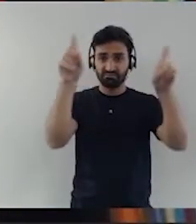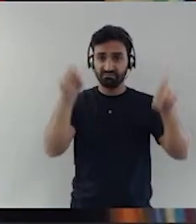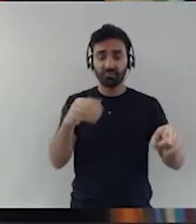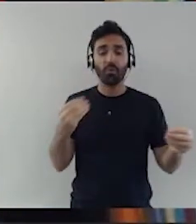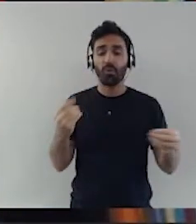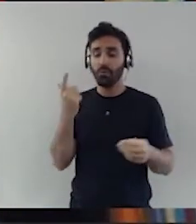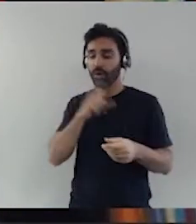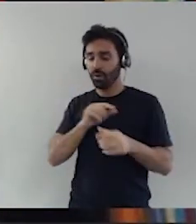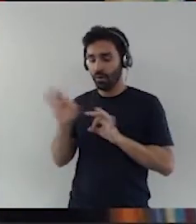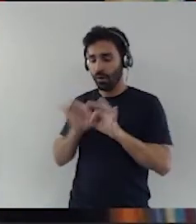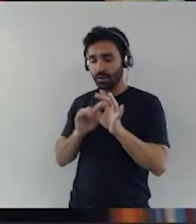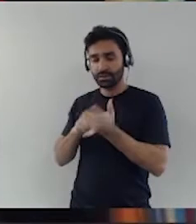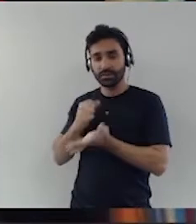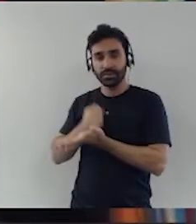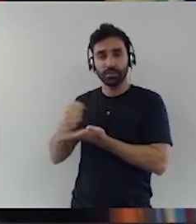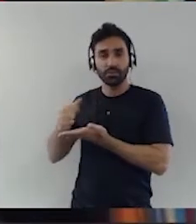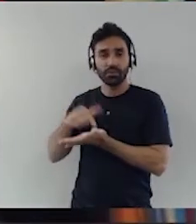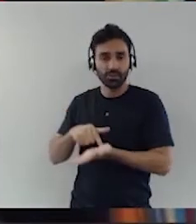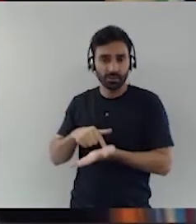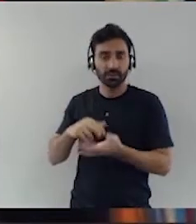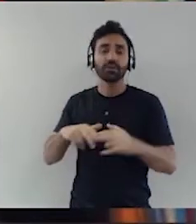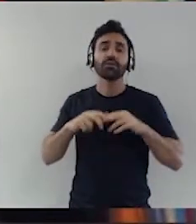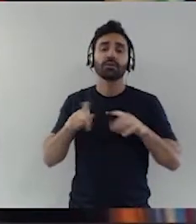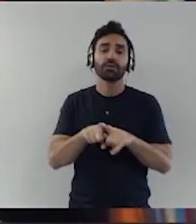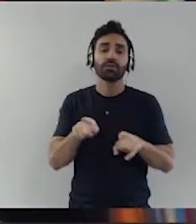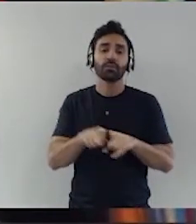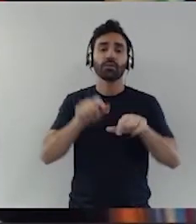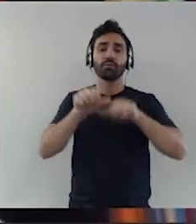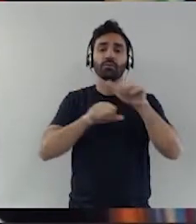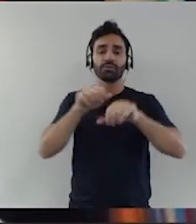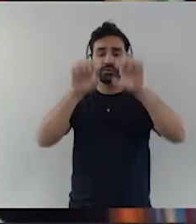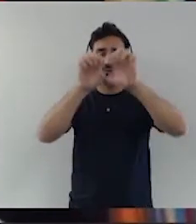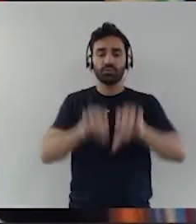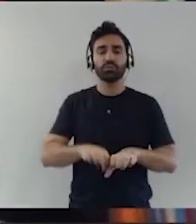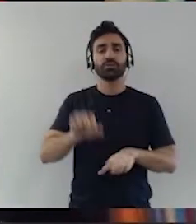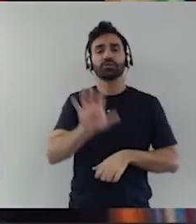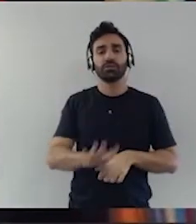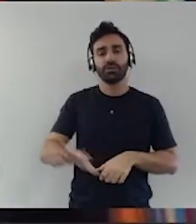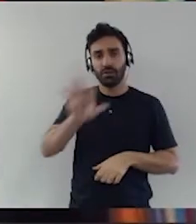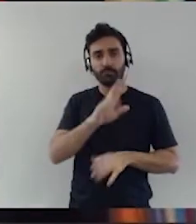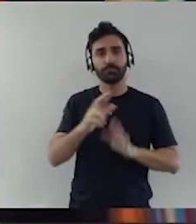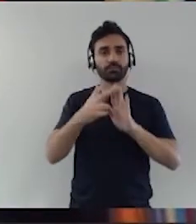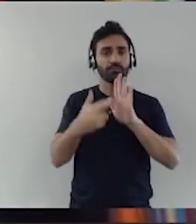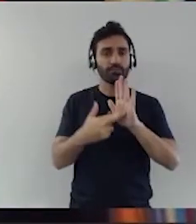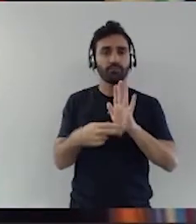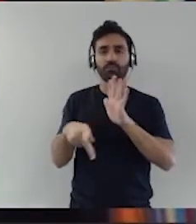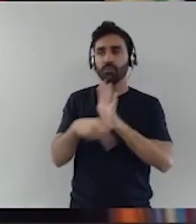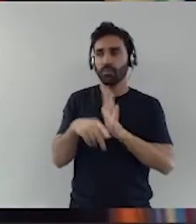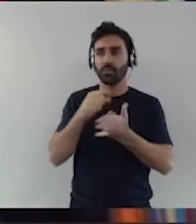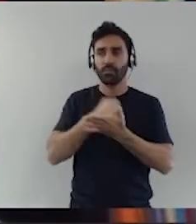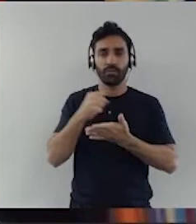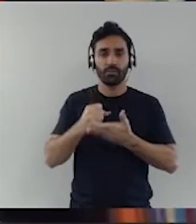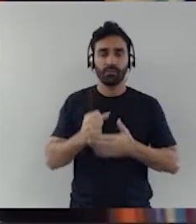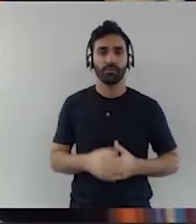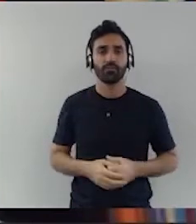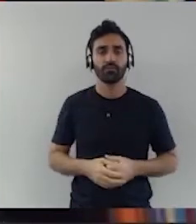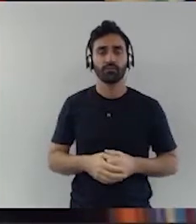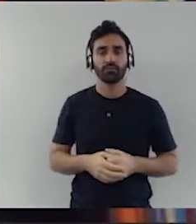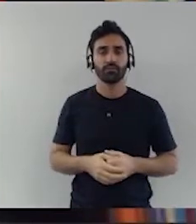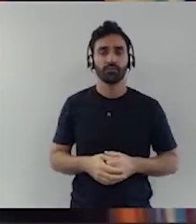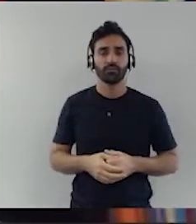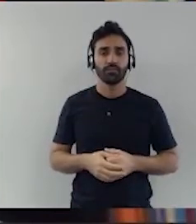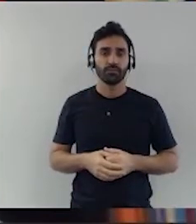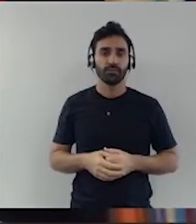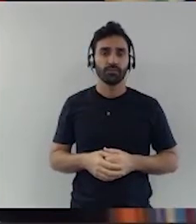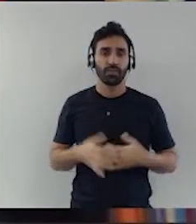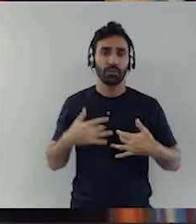contratação pública, e sobretudo para essa revisão da nossa estrutura geral, estrutura normativa de contratação. Eu, pelo menos,